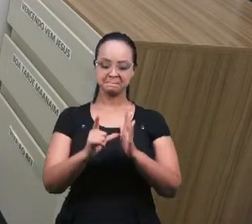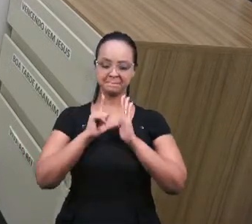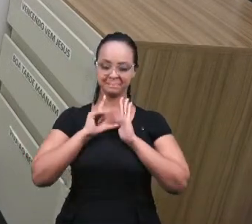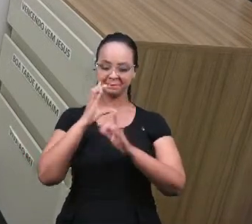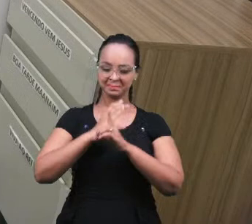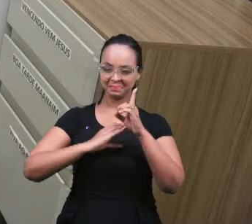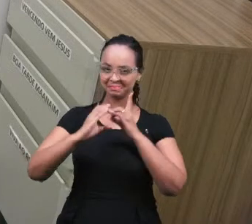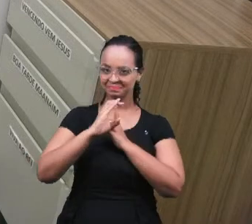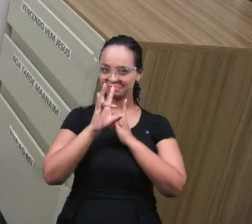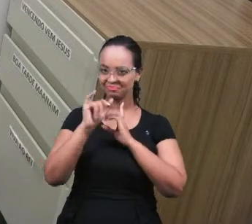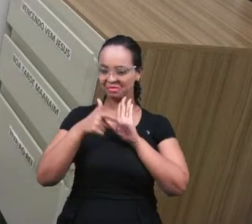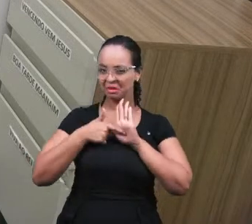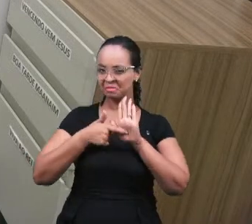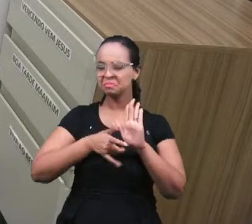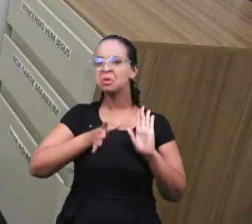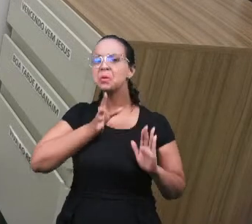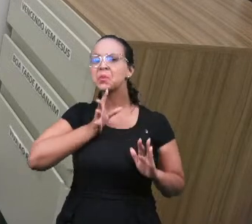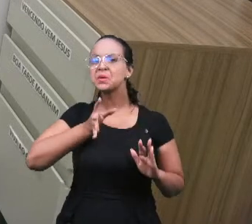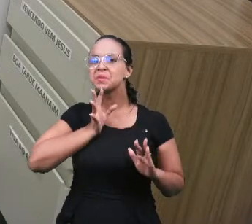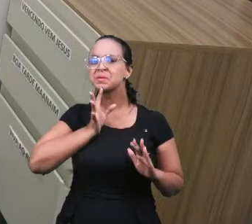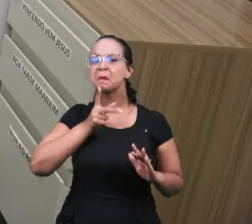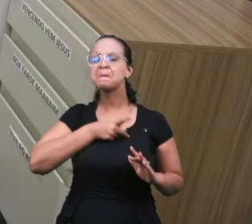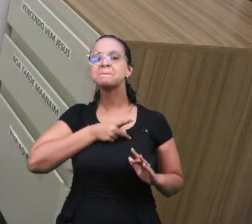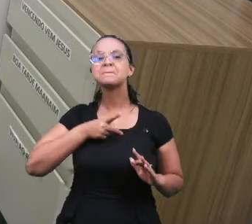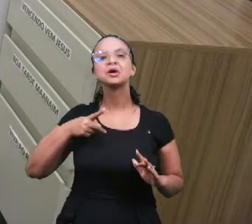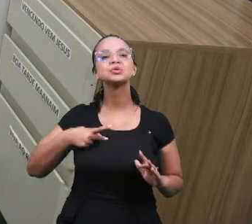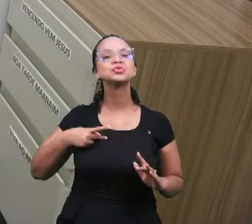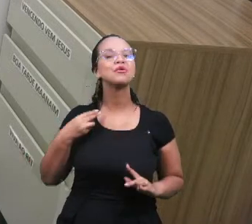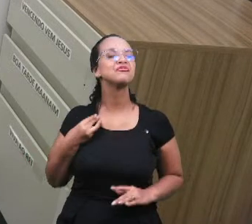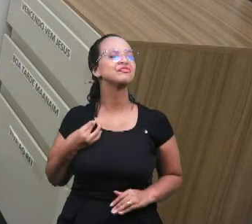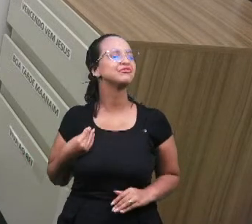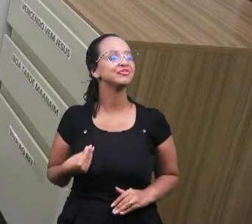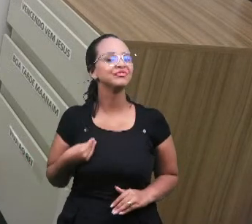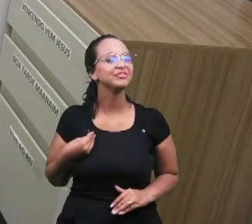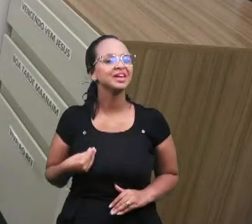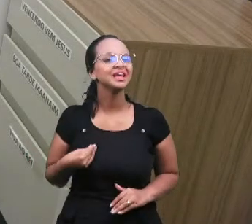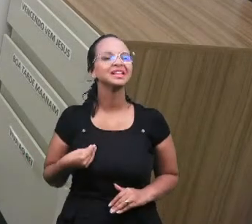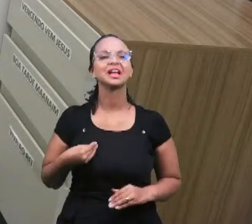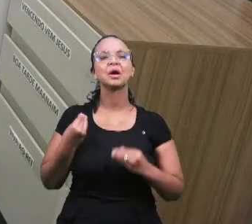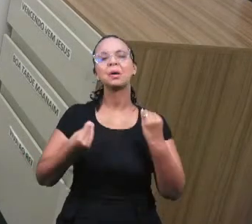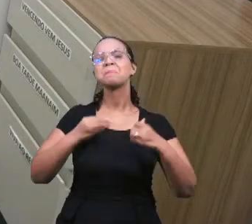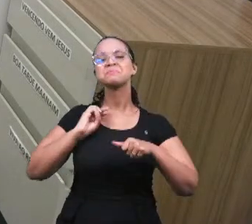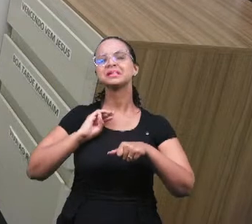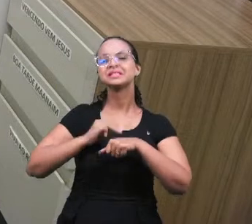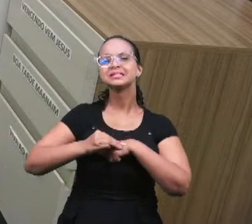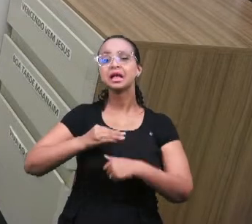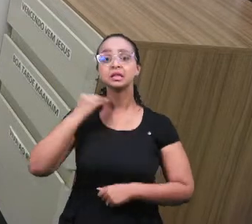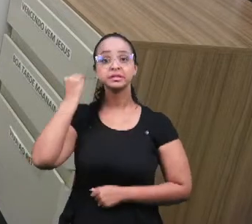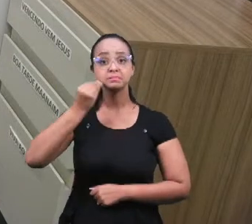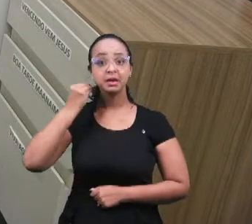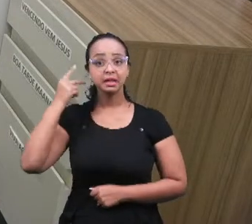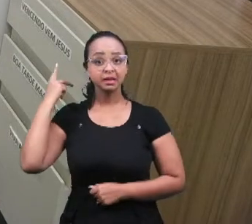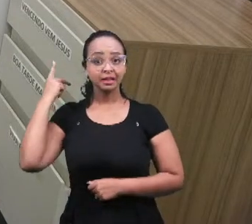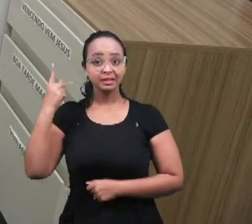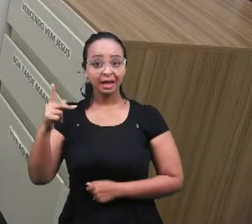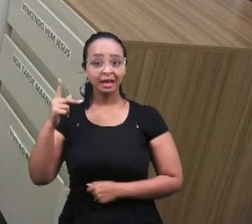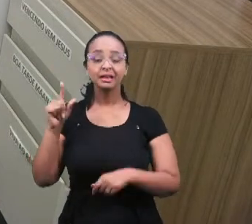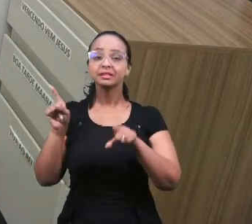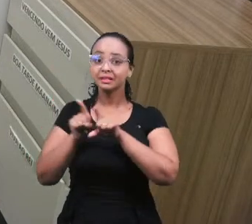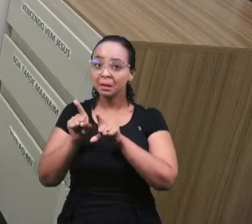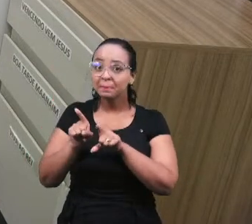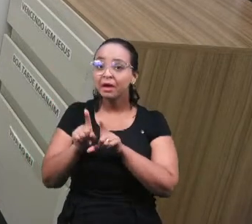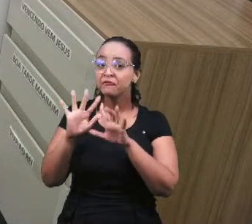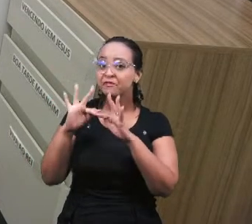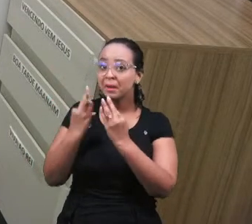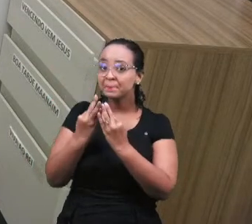vai conhecer sobre o pastor, sobre a vida, sobre o ministério, sobre as experiências, sobre a família do